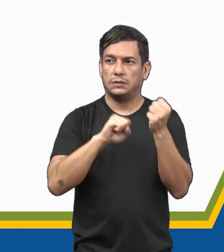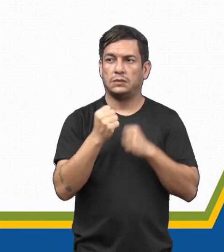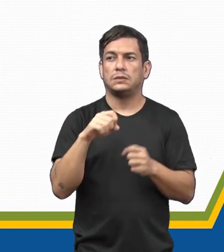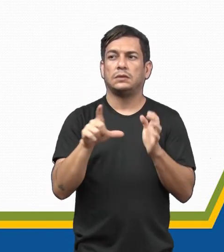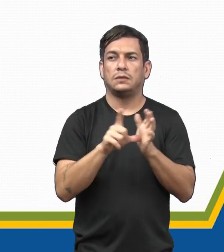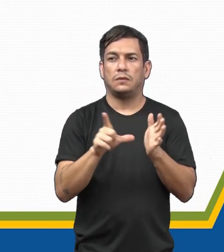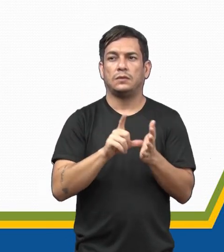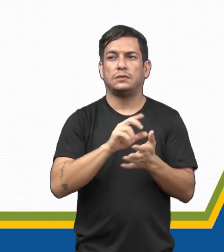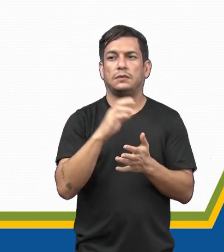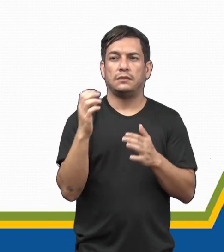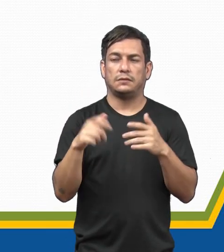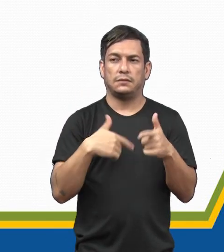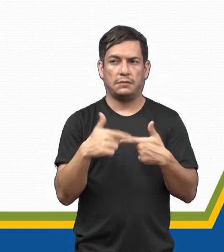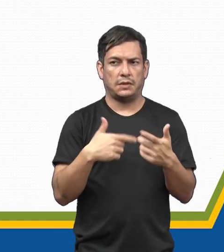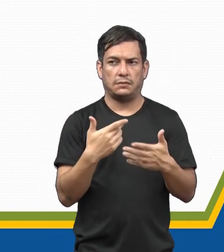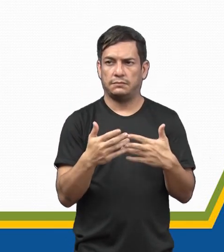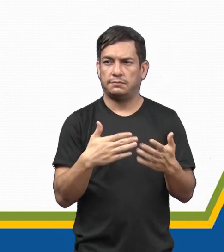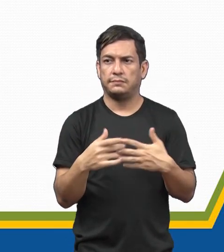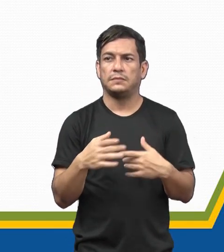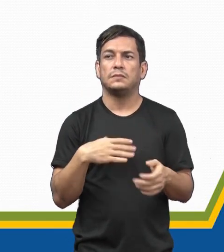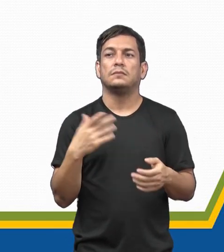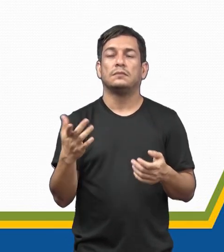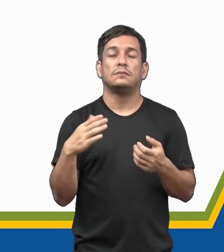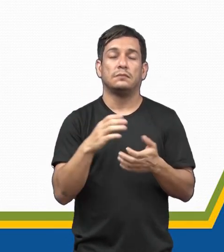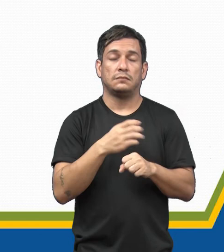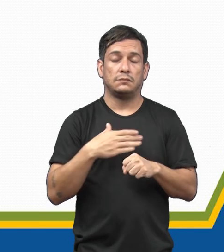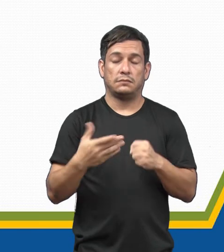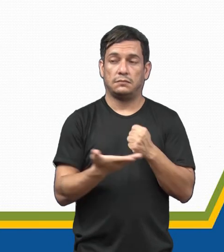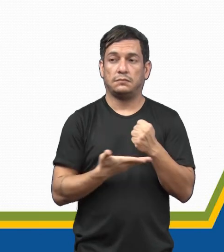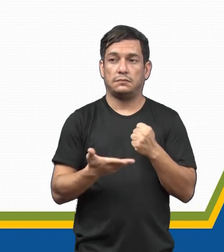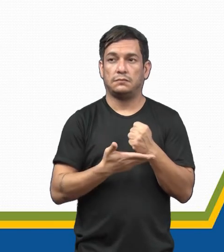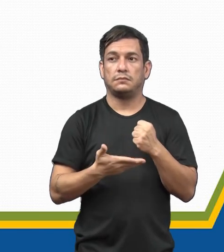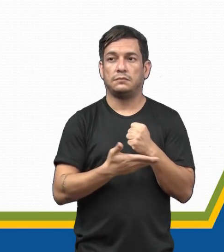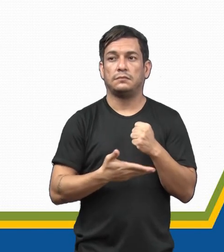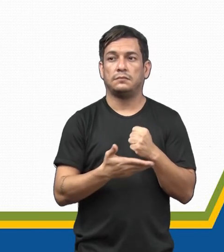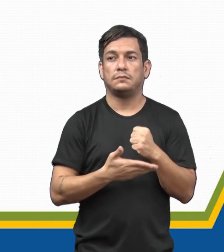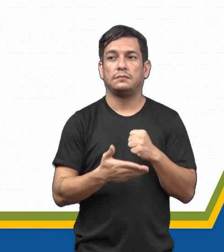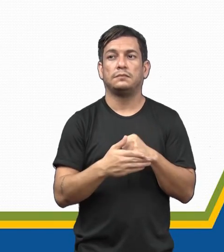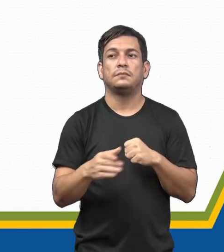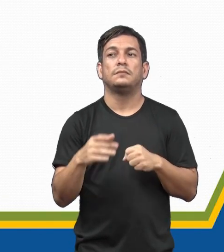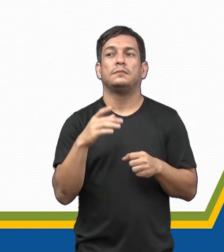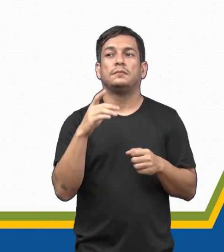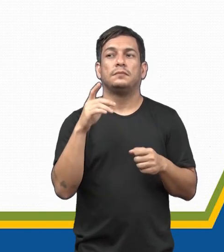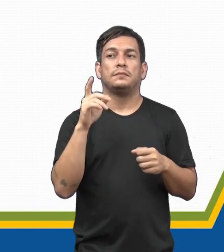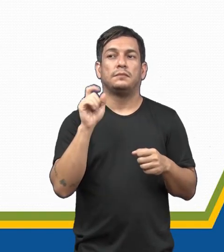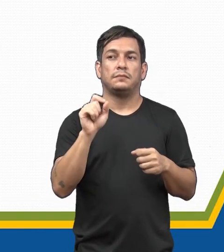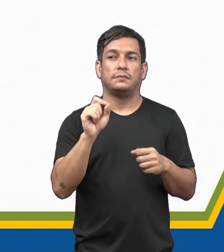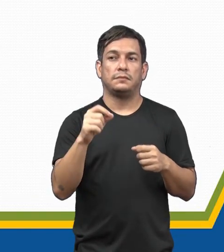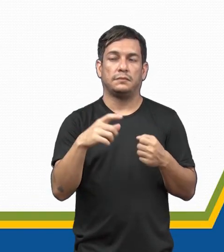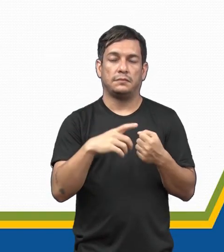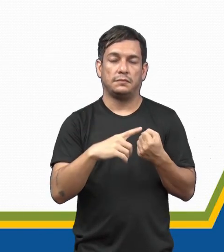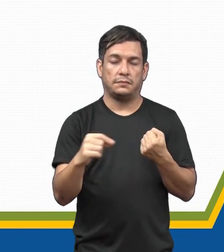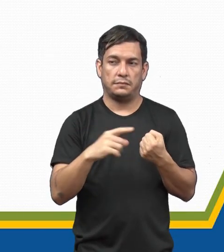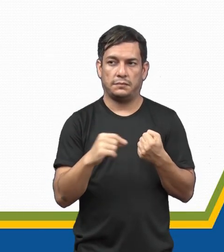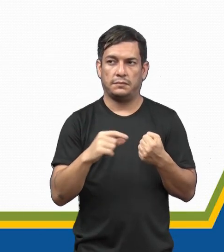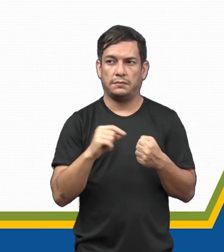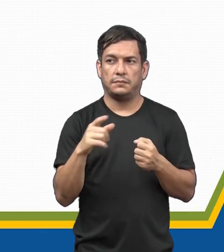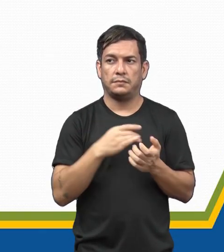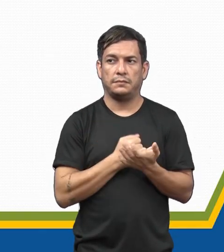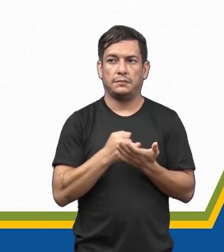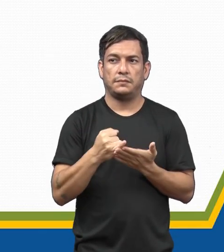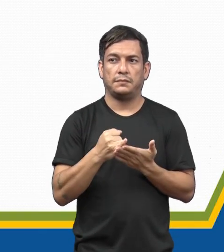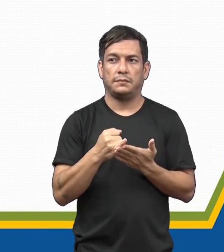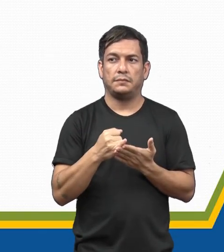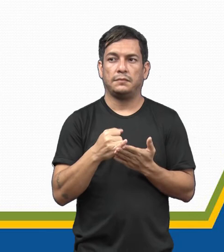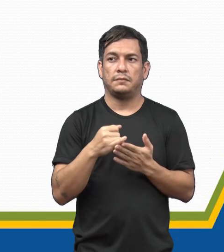Né? De acordo com os artigos do dispositivo legal, o sistema eleitoral instituído no início do